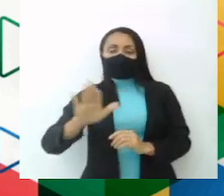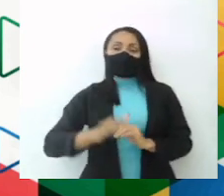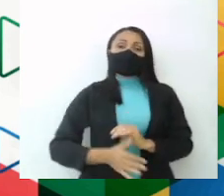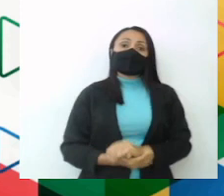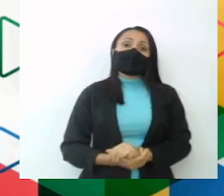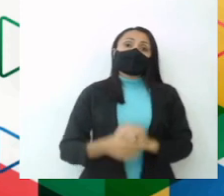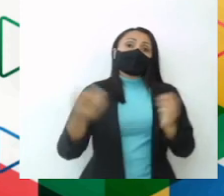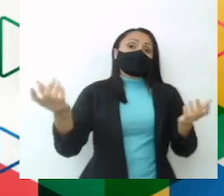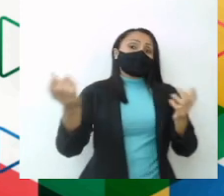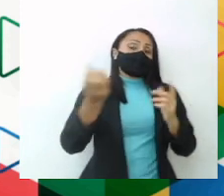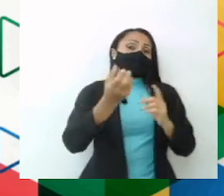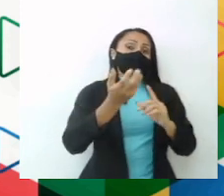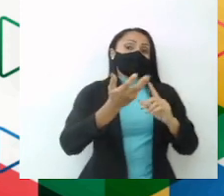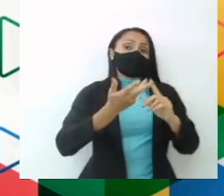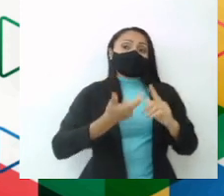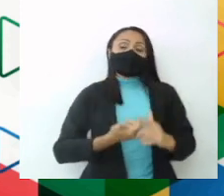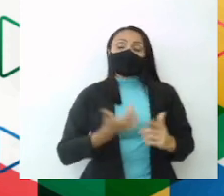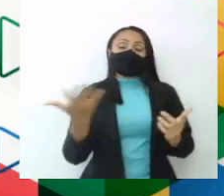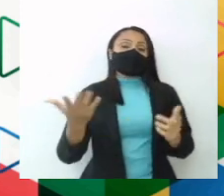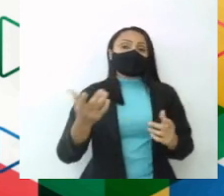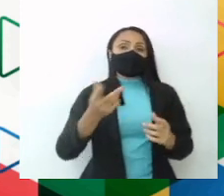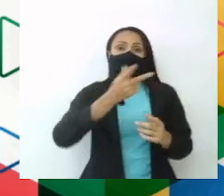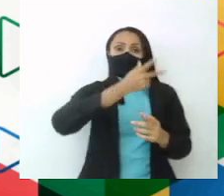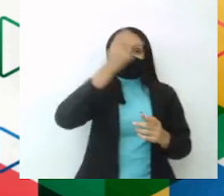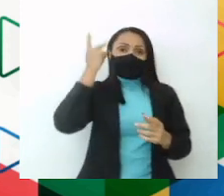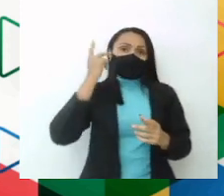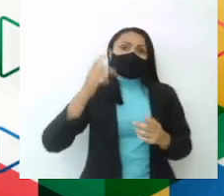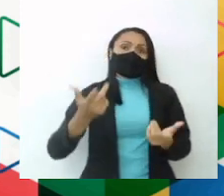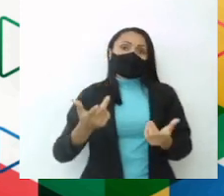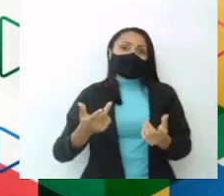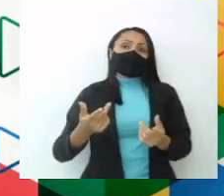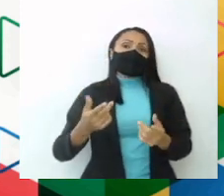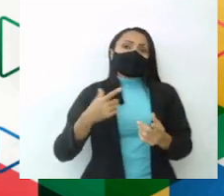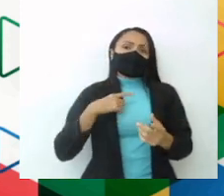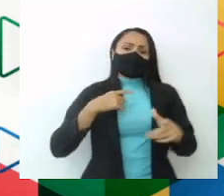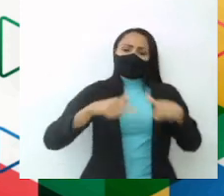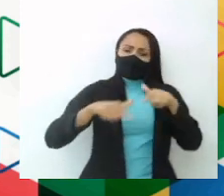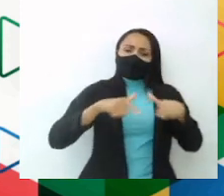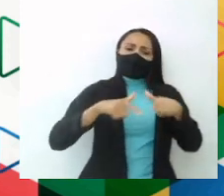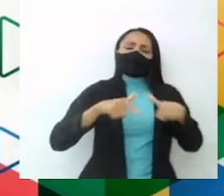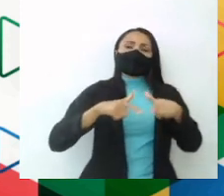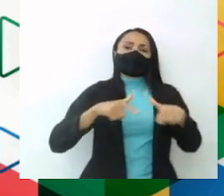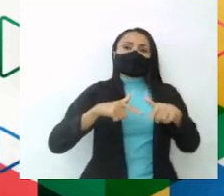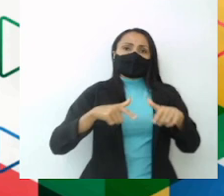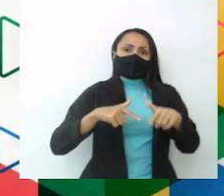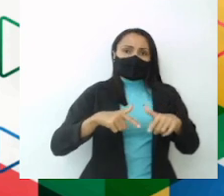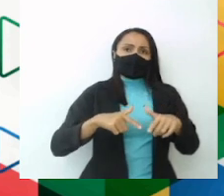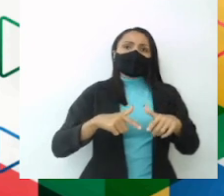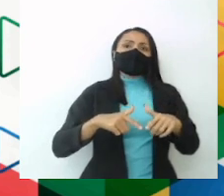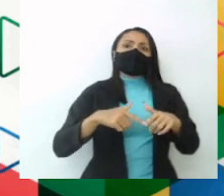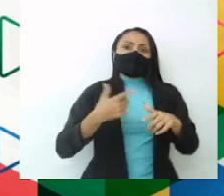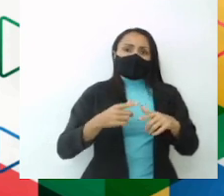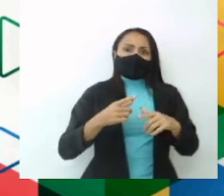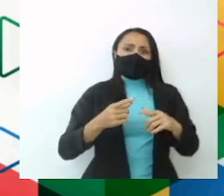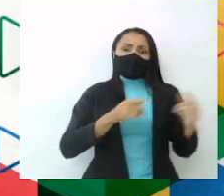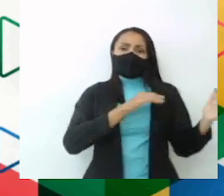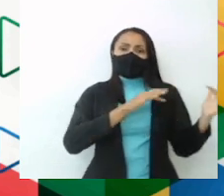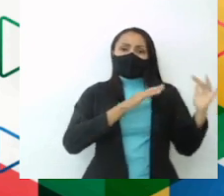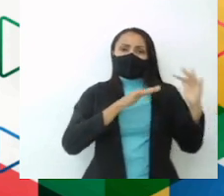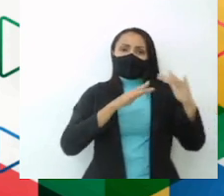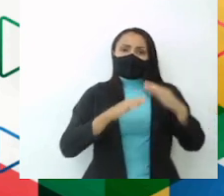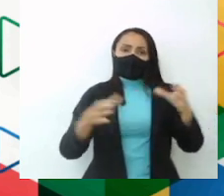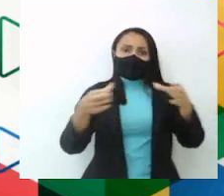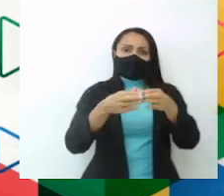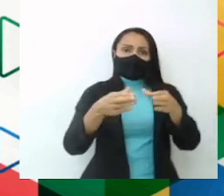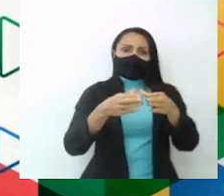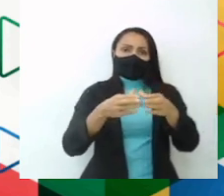a quantidade de pessoas trabalhando para realizar um determinado serviço. Quanto mais pessoas trabalhando, menos tempo se gasta na